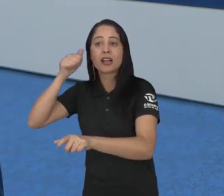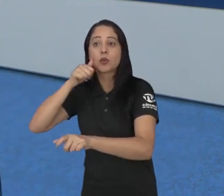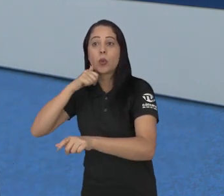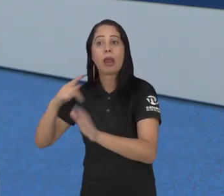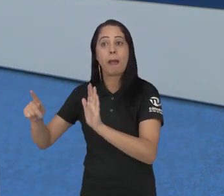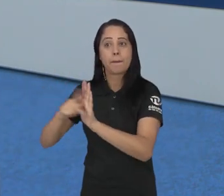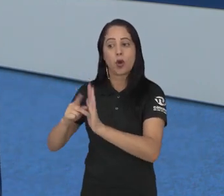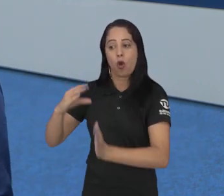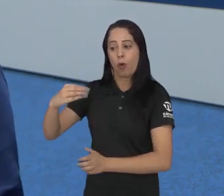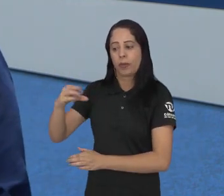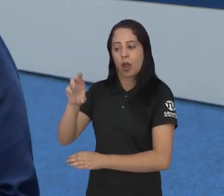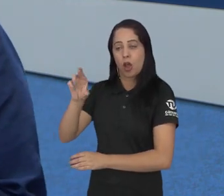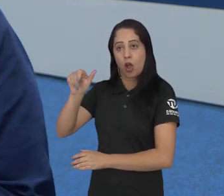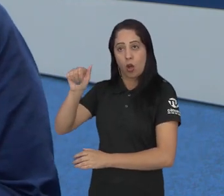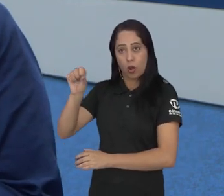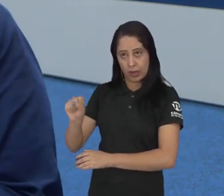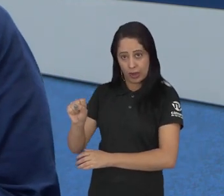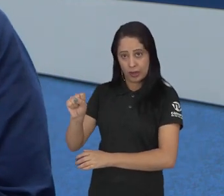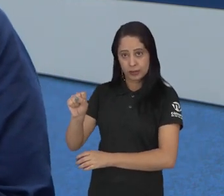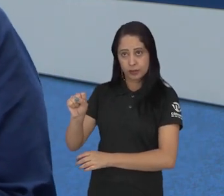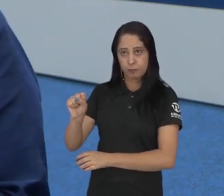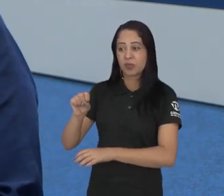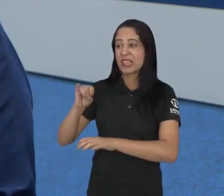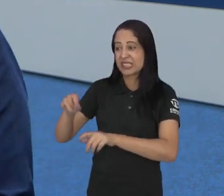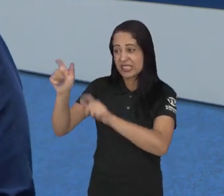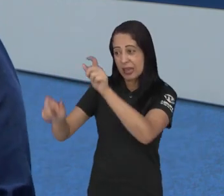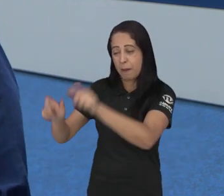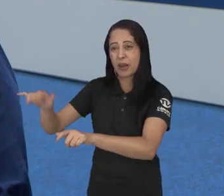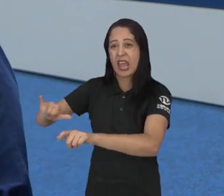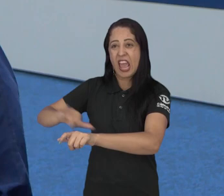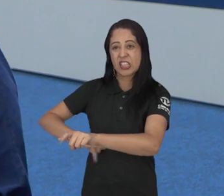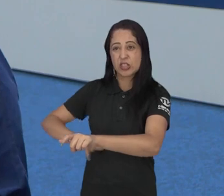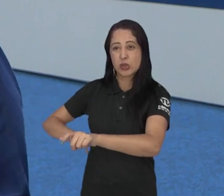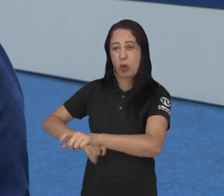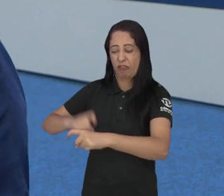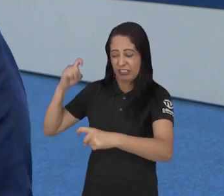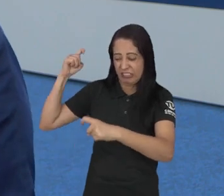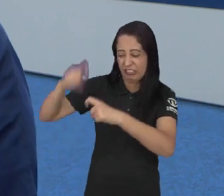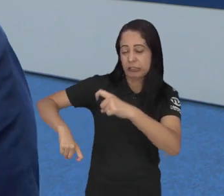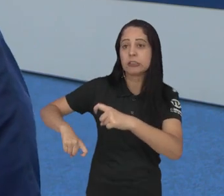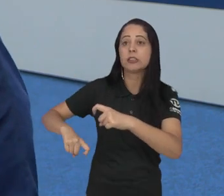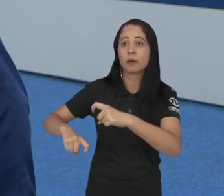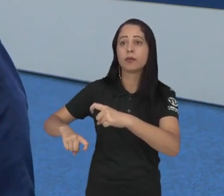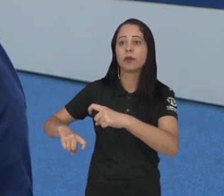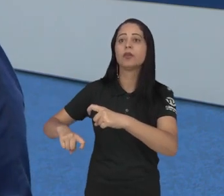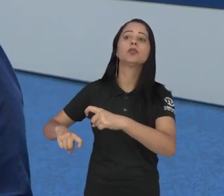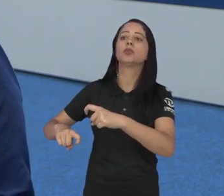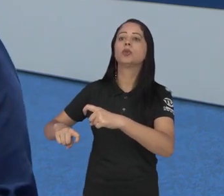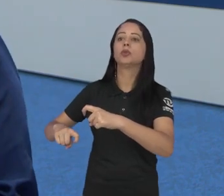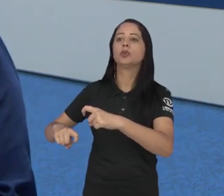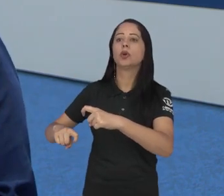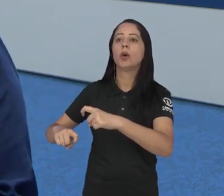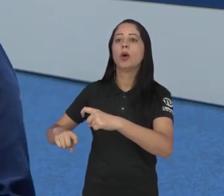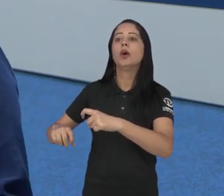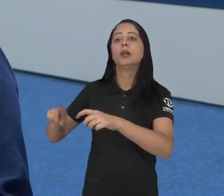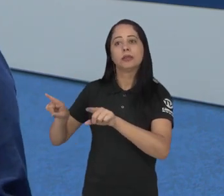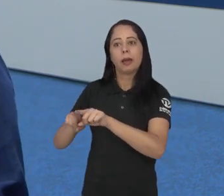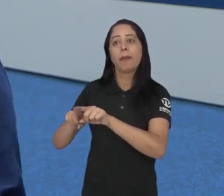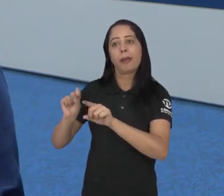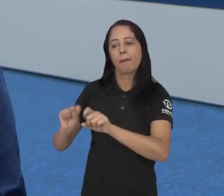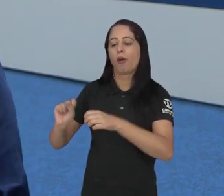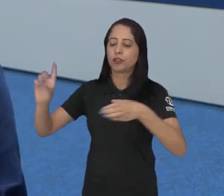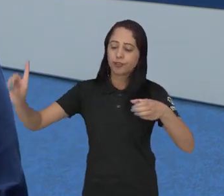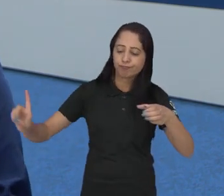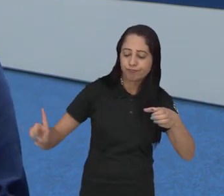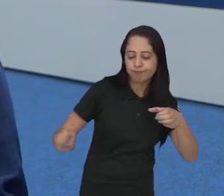entra pela saúde porque as mulheres que sofrem estupro entra pela saúde e também as entidades sociais através do